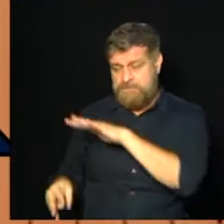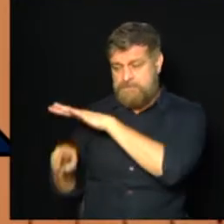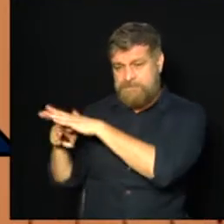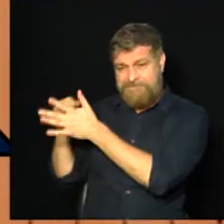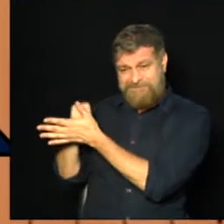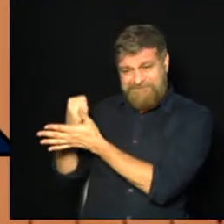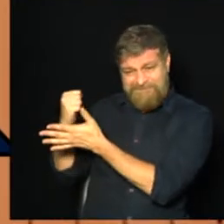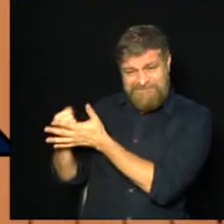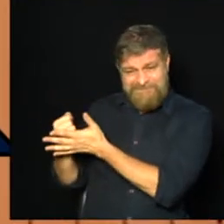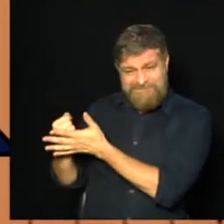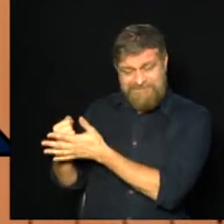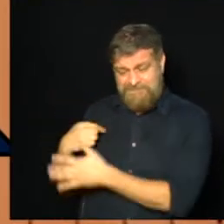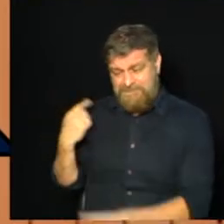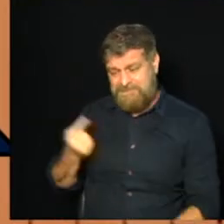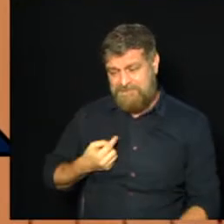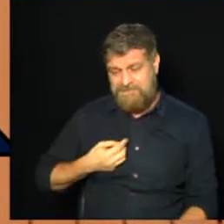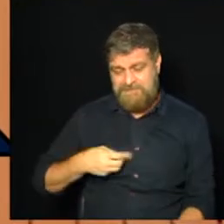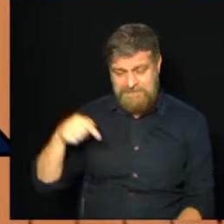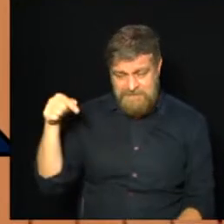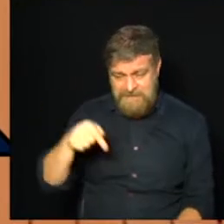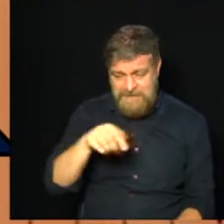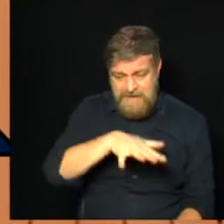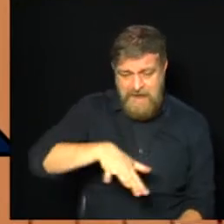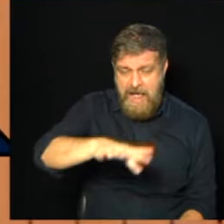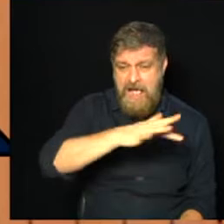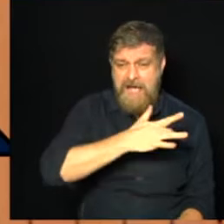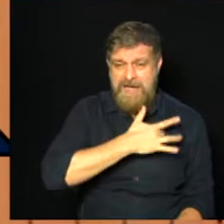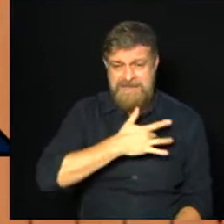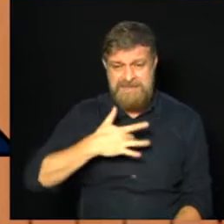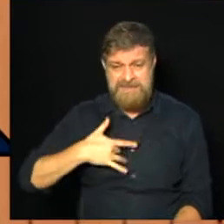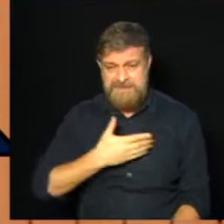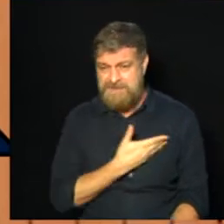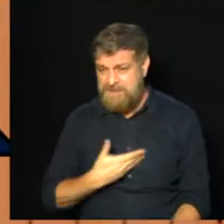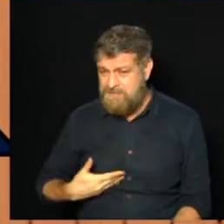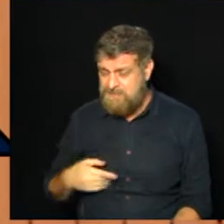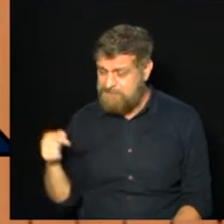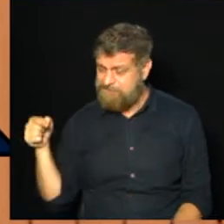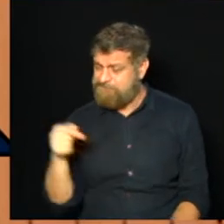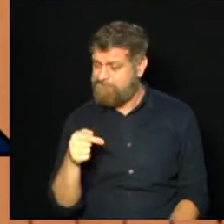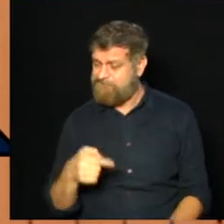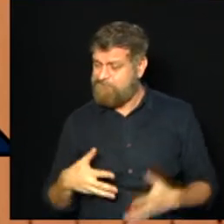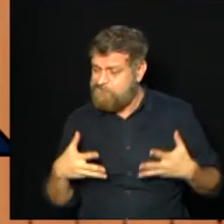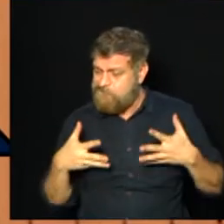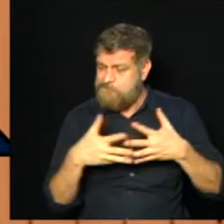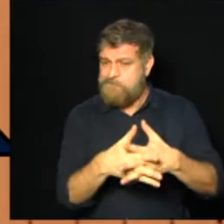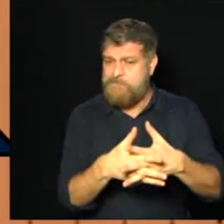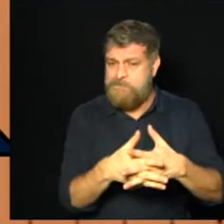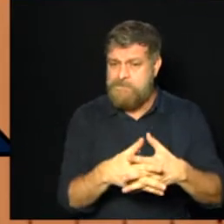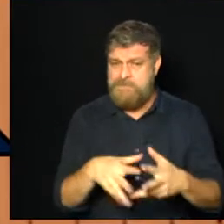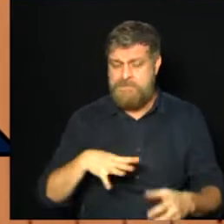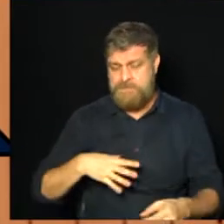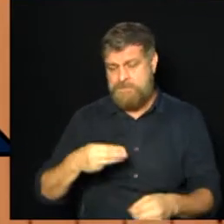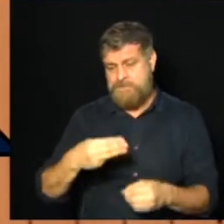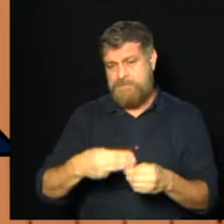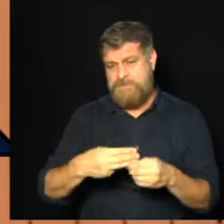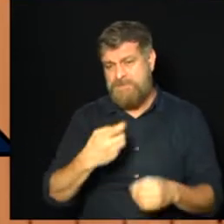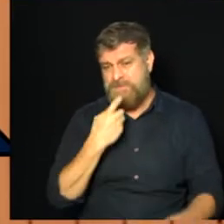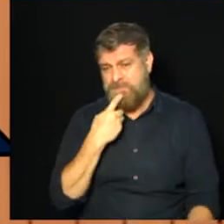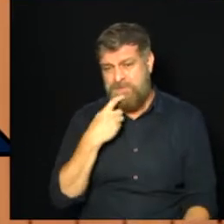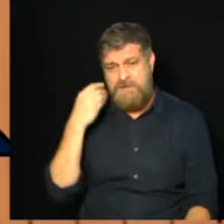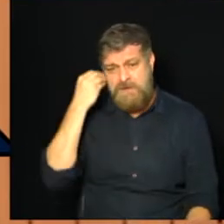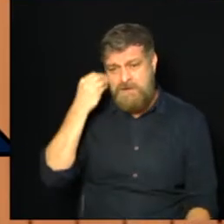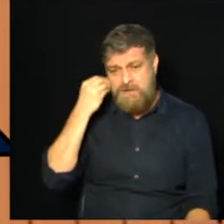contratação terceirizado para a gestão de um equipamento de média e alta complexidade na cidade de Campinas foi a